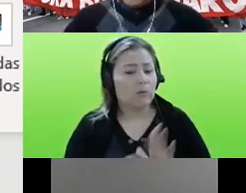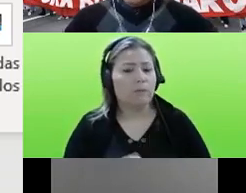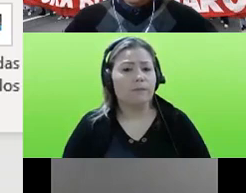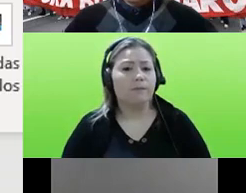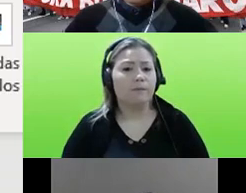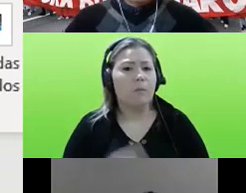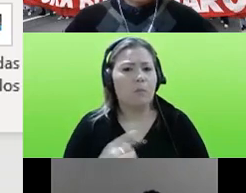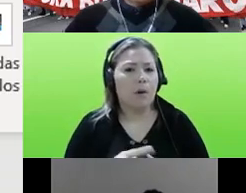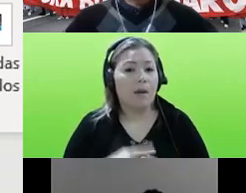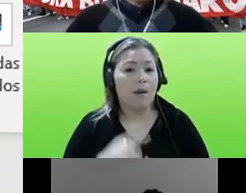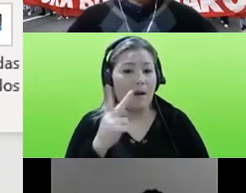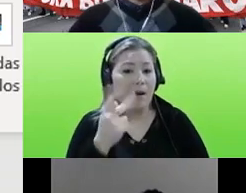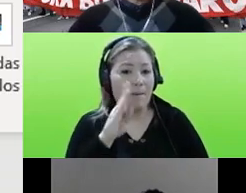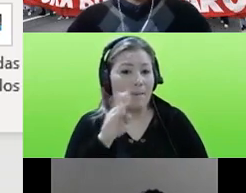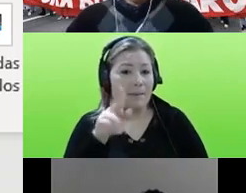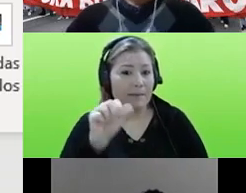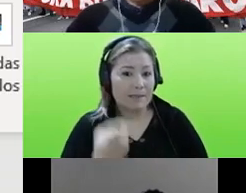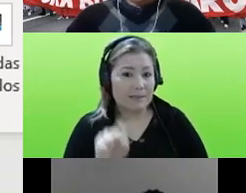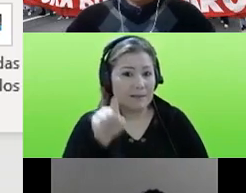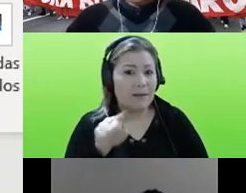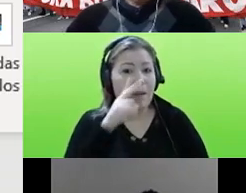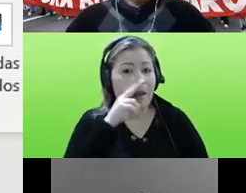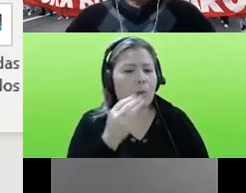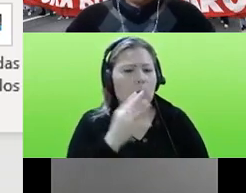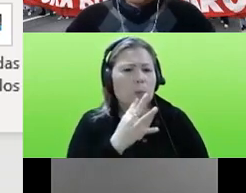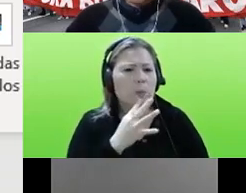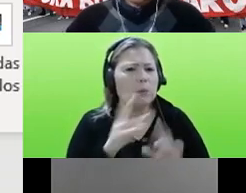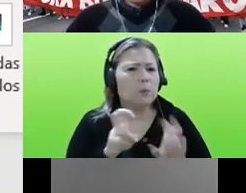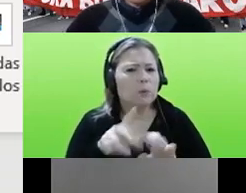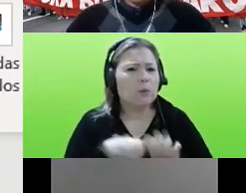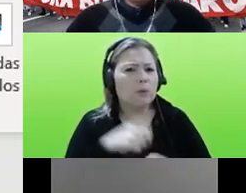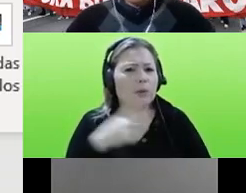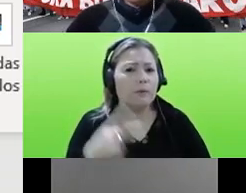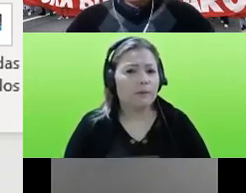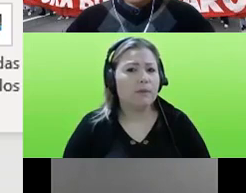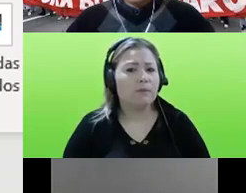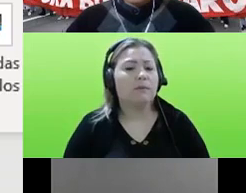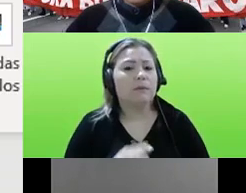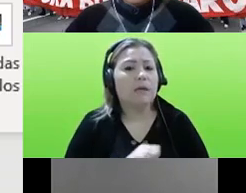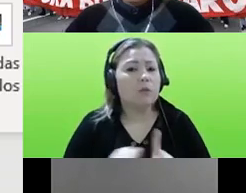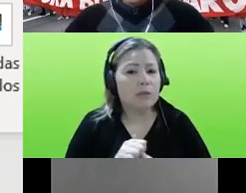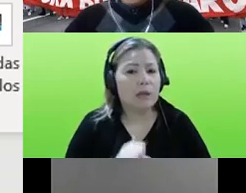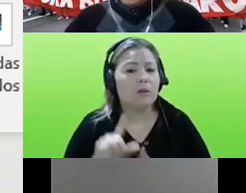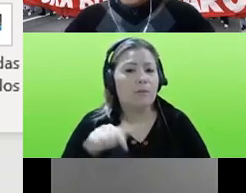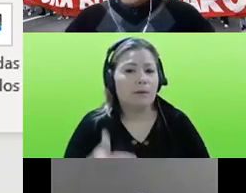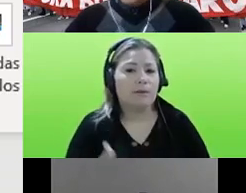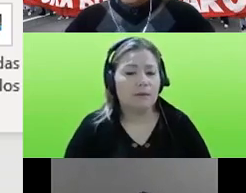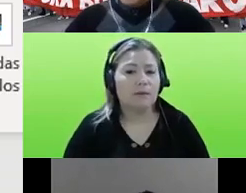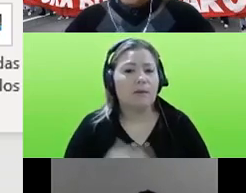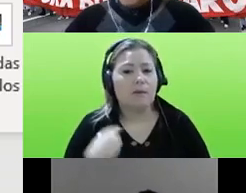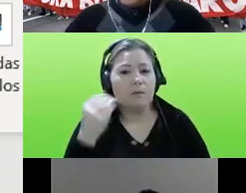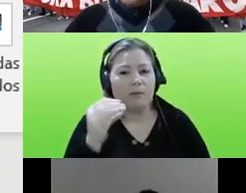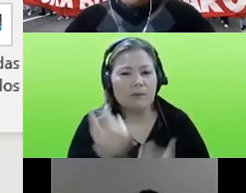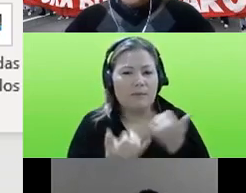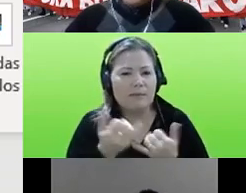Porque o Habermas vai ficar muito conhecido pela sua formulação da sociedade pós-secular. Eu pus aqui de brincadeira o